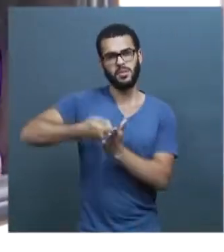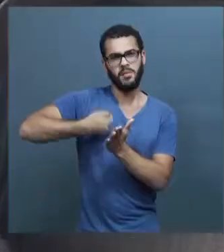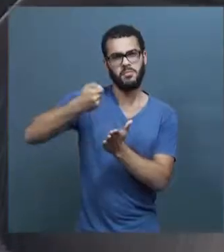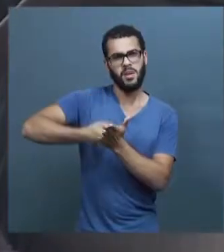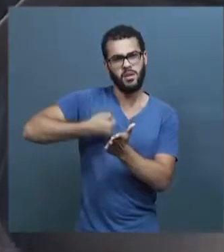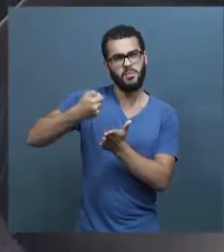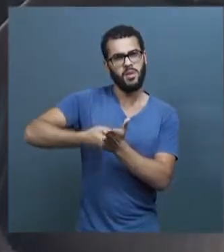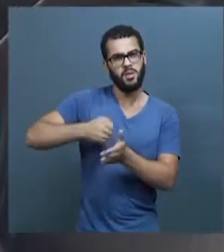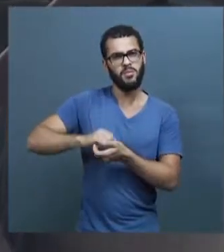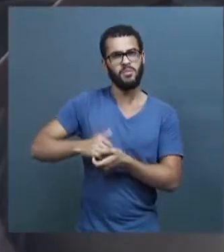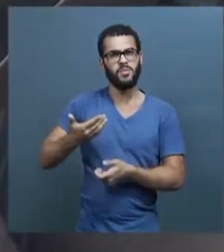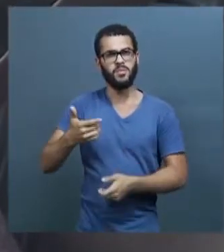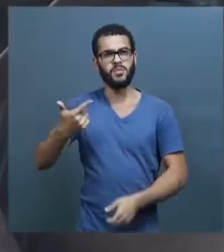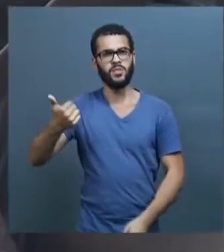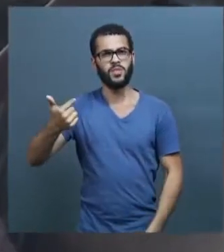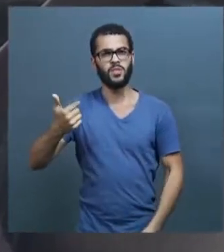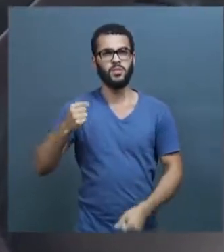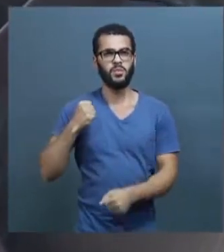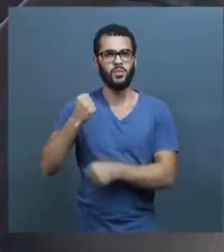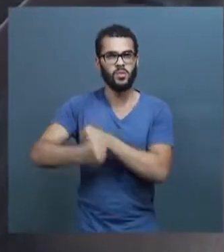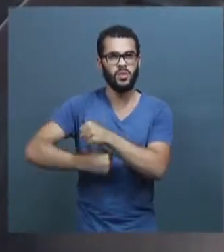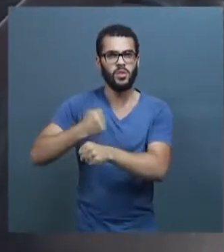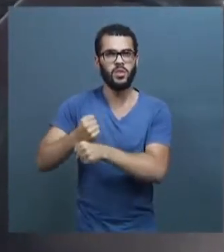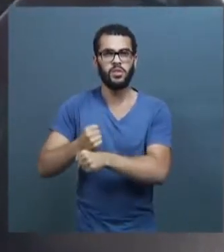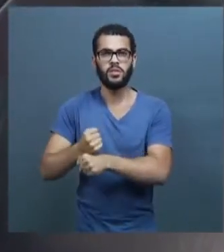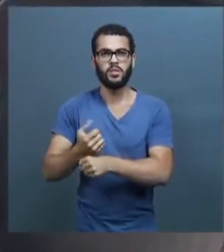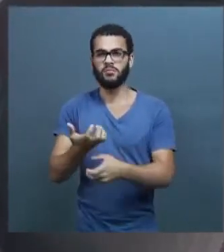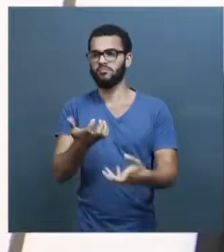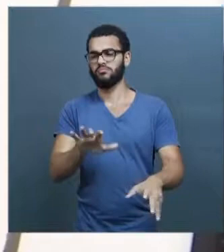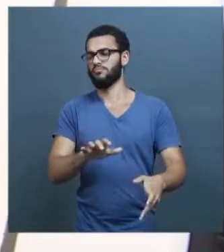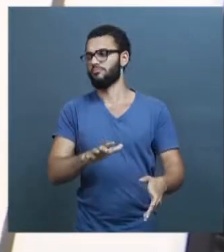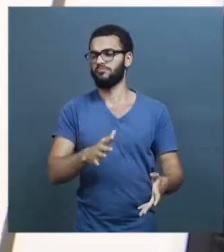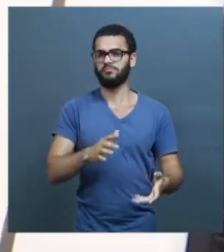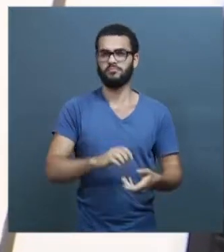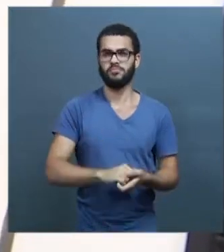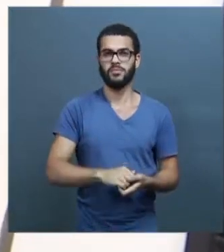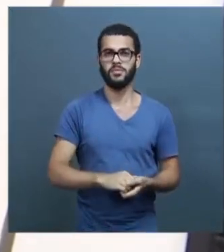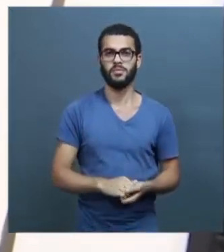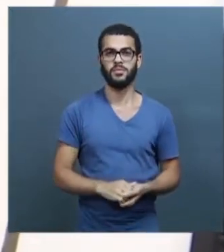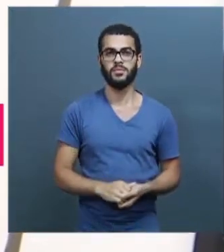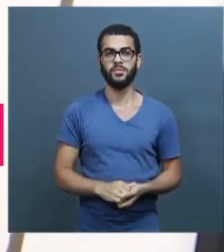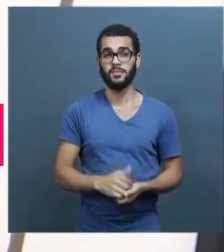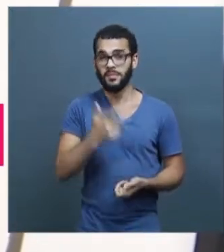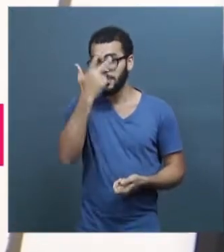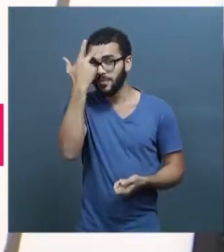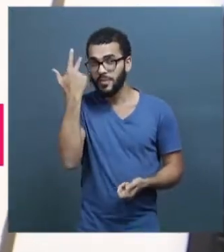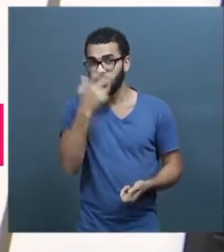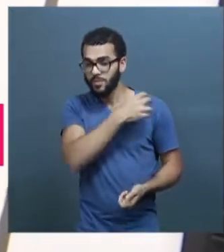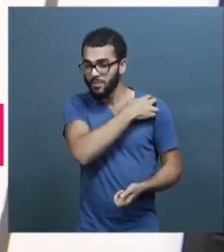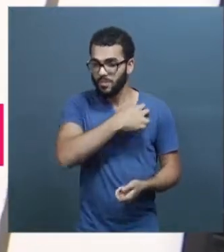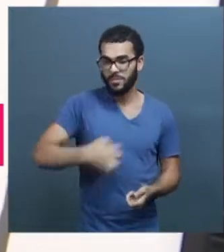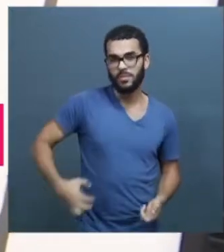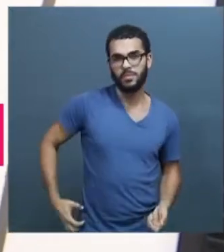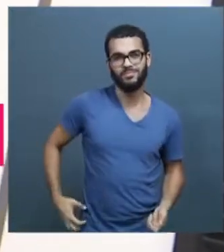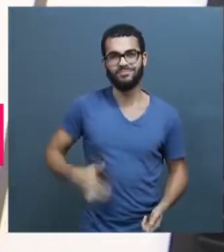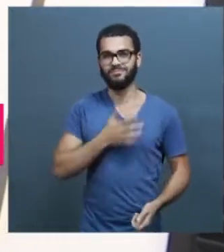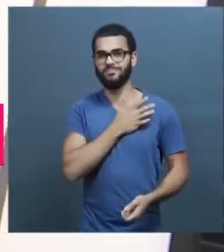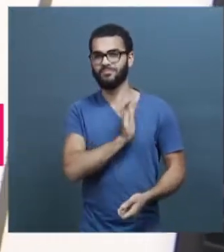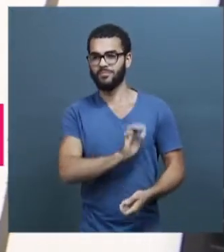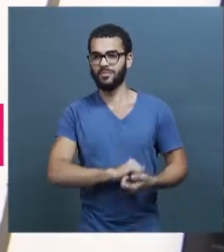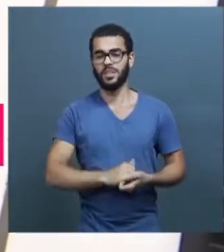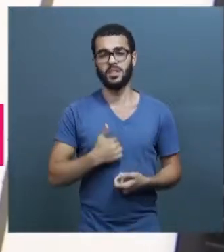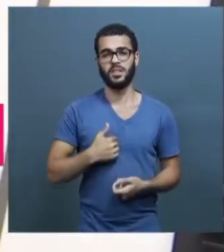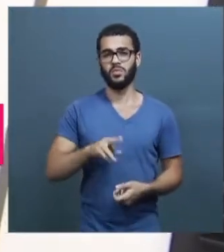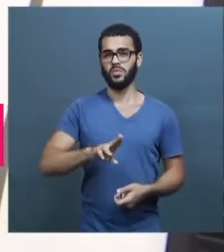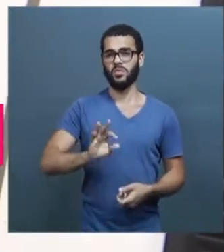21 anos, o motorista torceu o nariz até se acostumar. Ninguém gostava de usar. Eu não usava, quando não